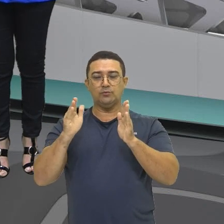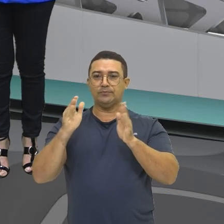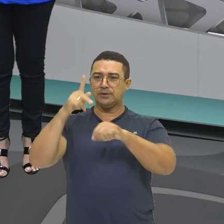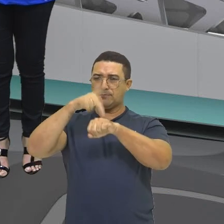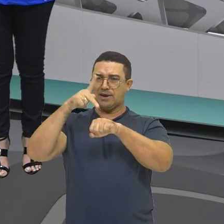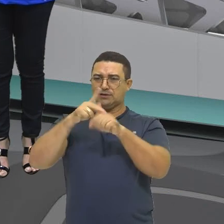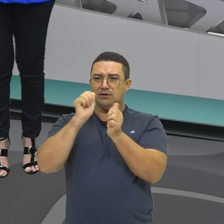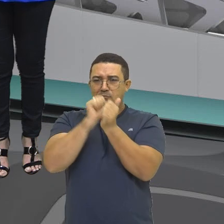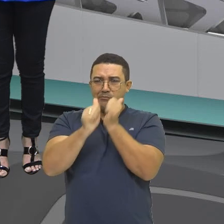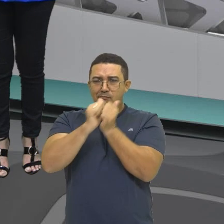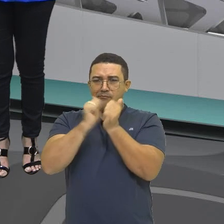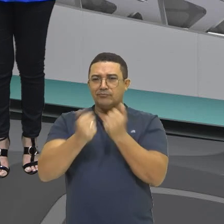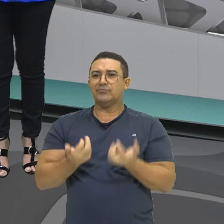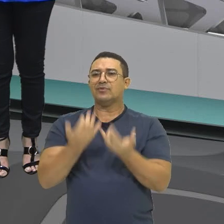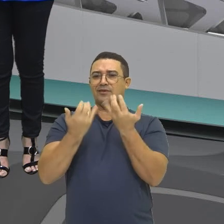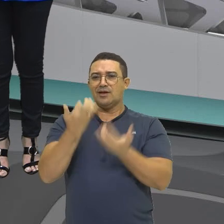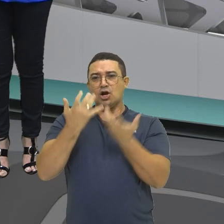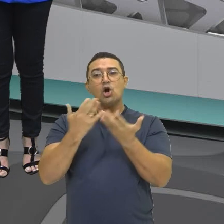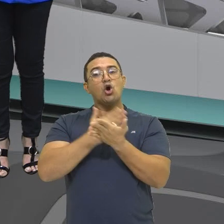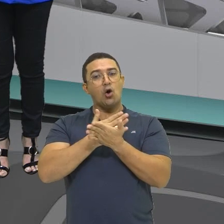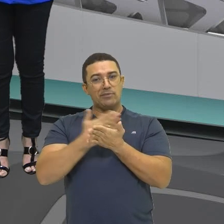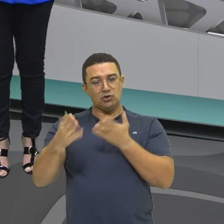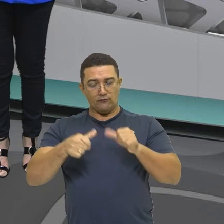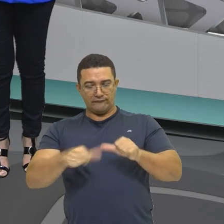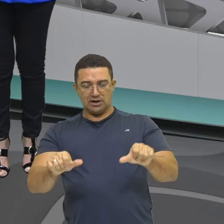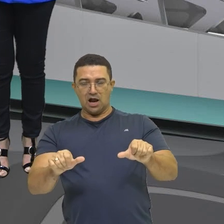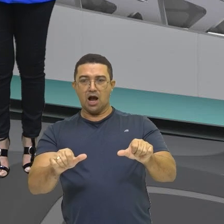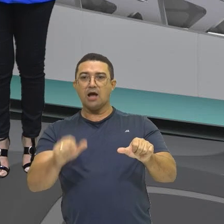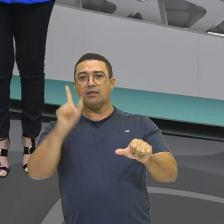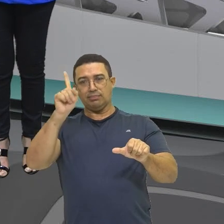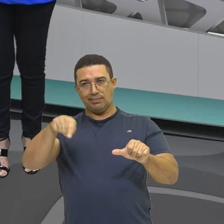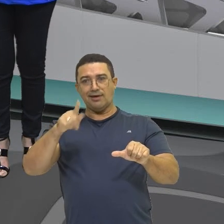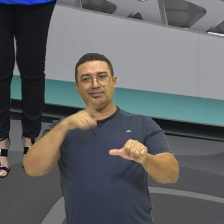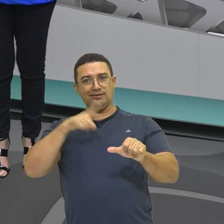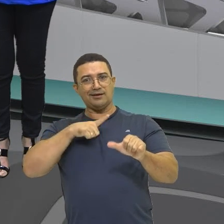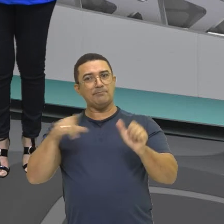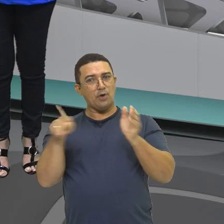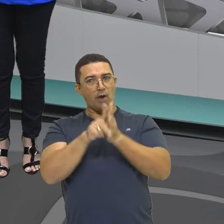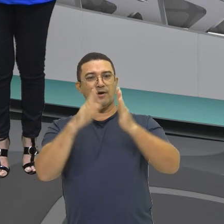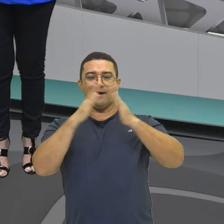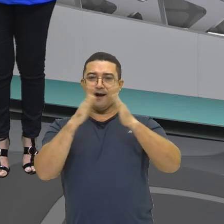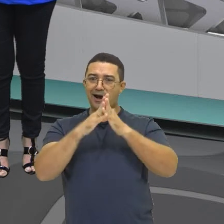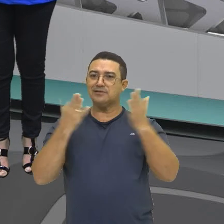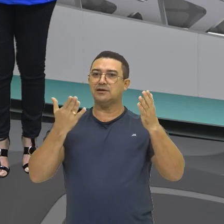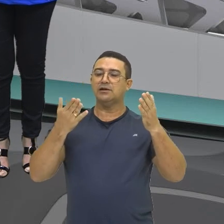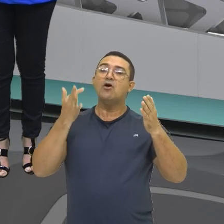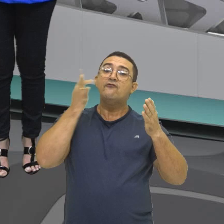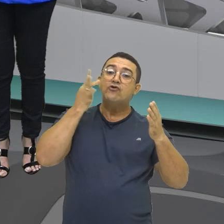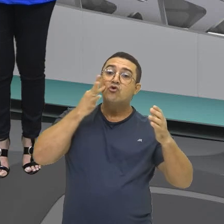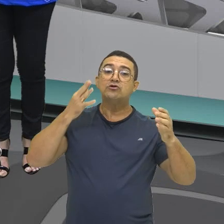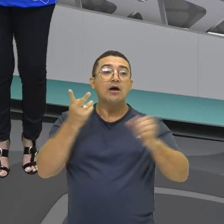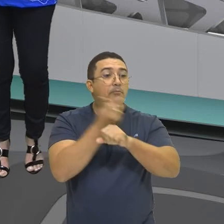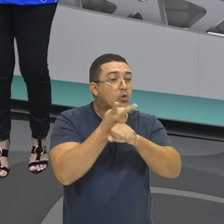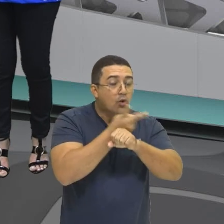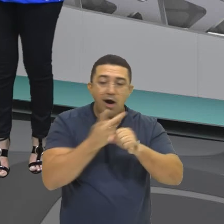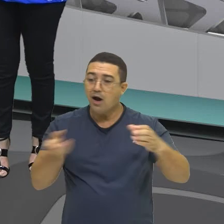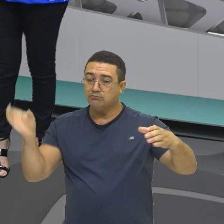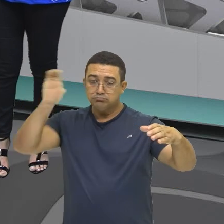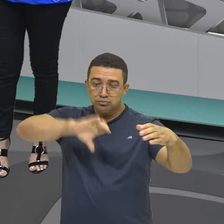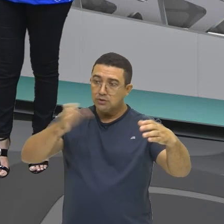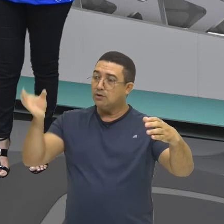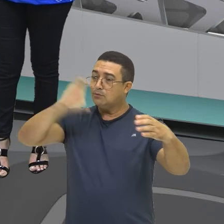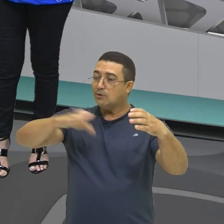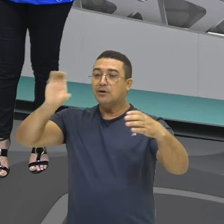domestica o animal, os animais, já faz a sua agricultura, a sua coleta, já era coletor. A pintura passa a